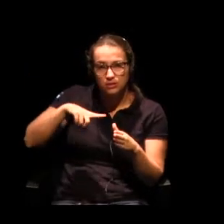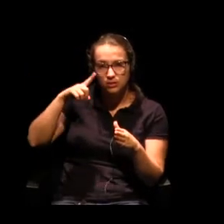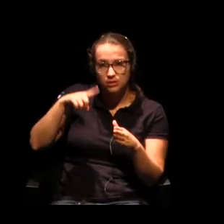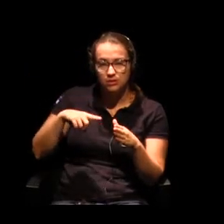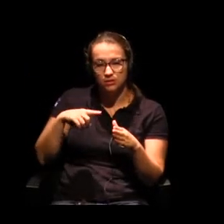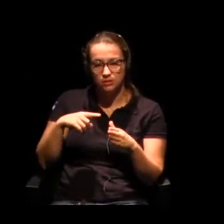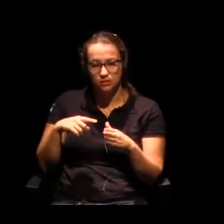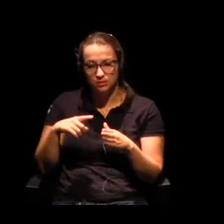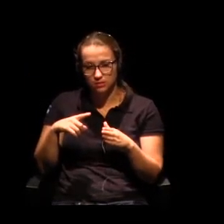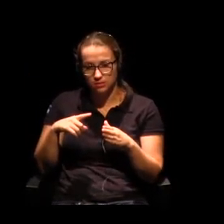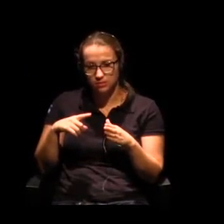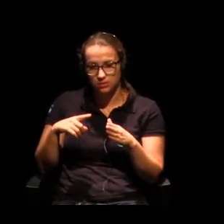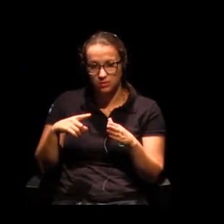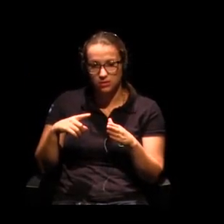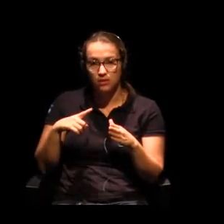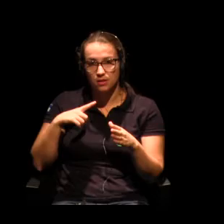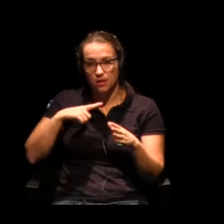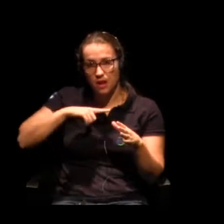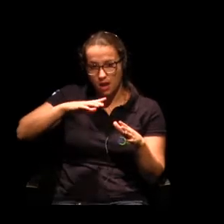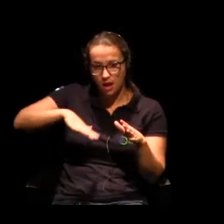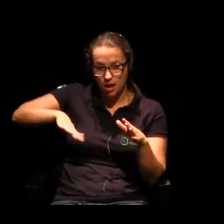Guianas. É